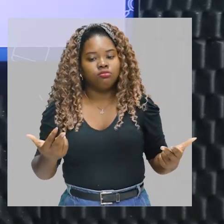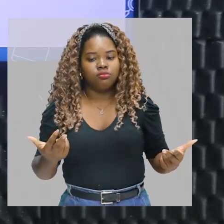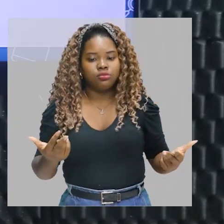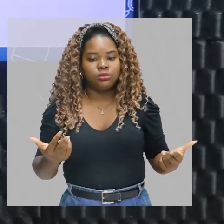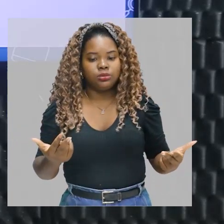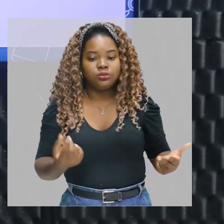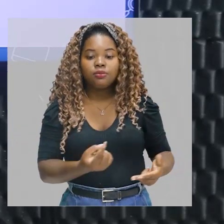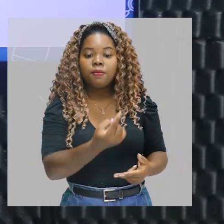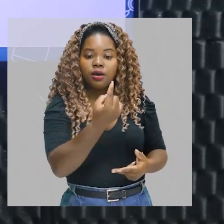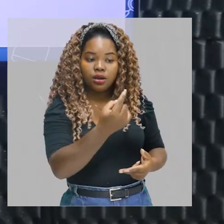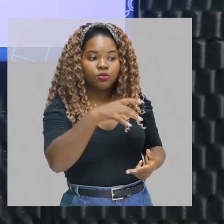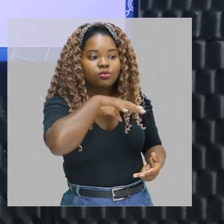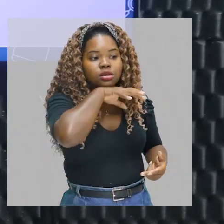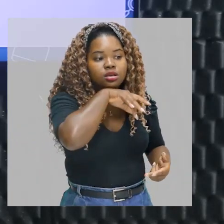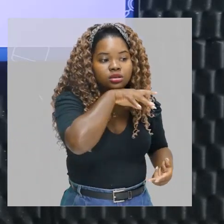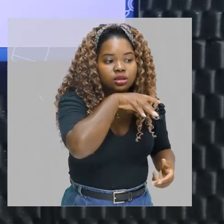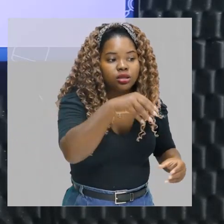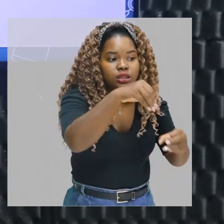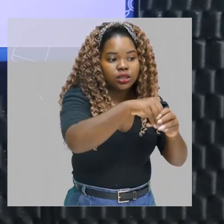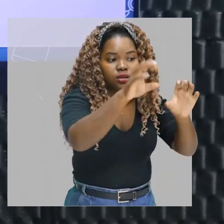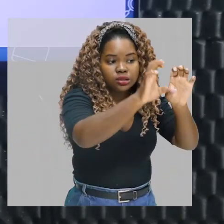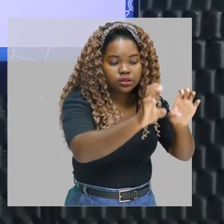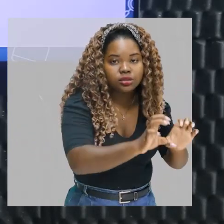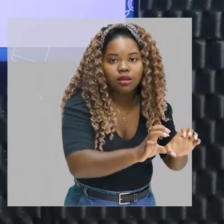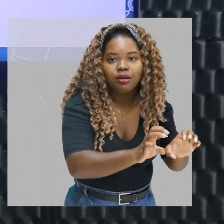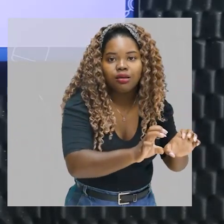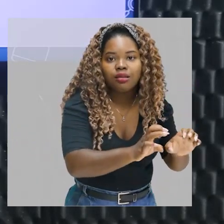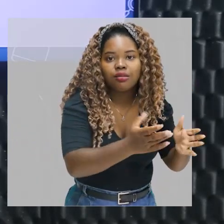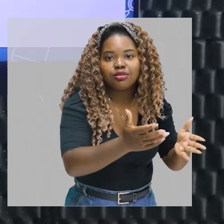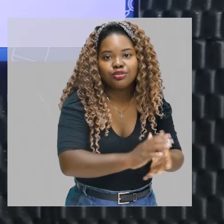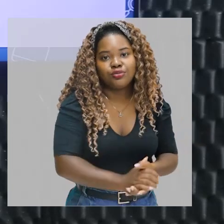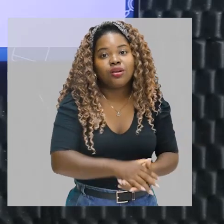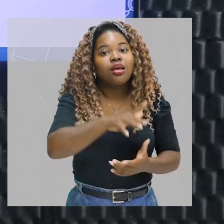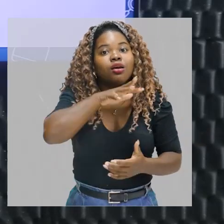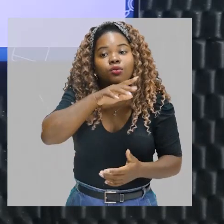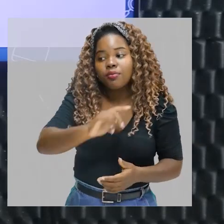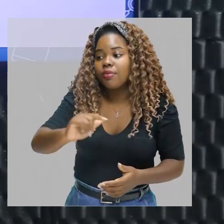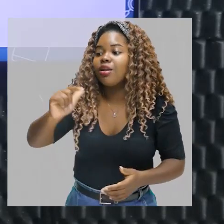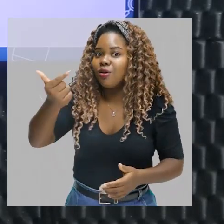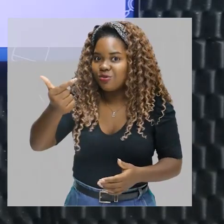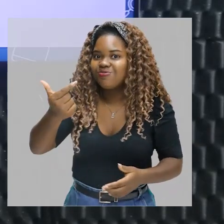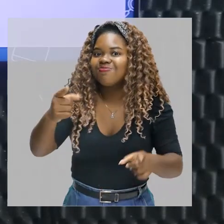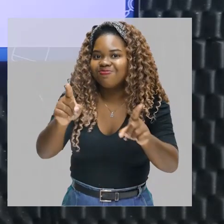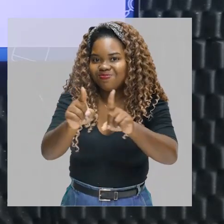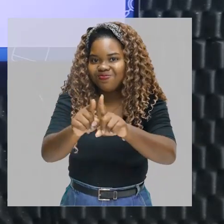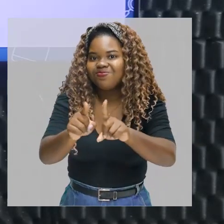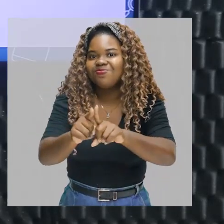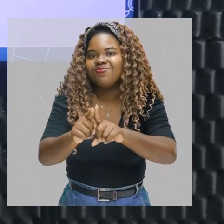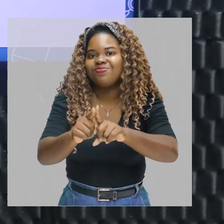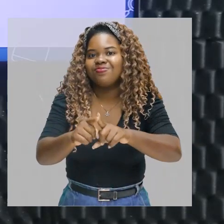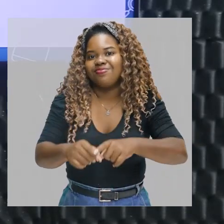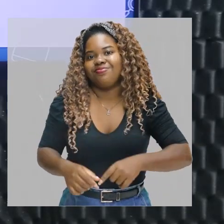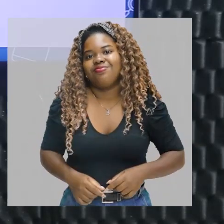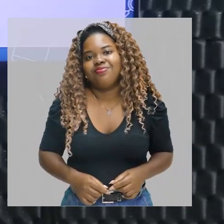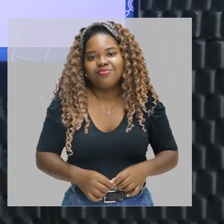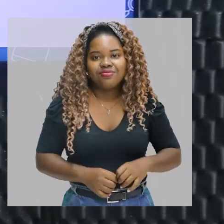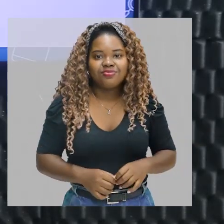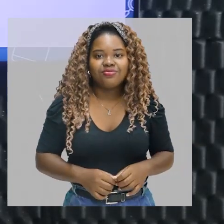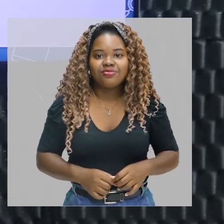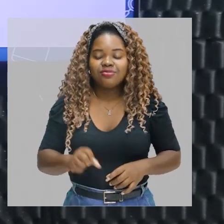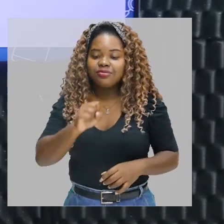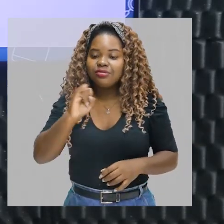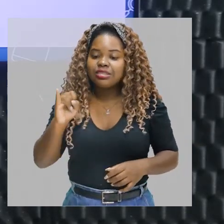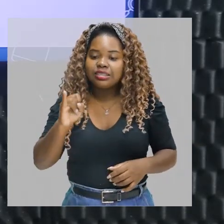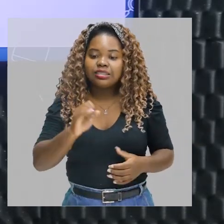indivíduos dentro dessa cadeia, isso vai afetar os demais. Ok? Então, se